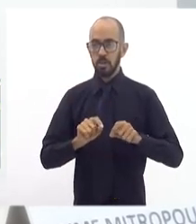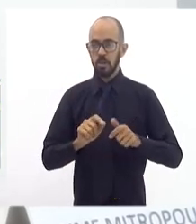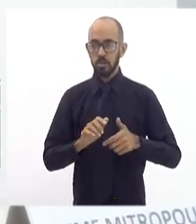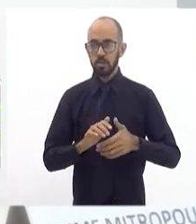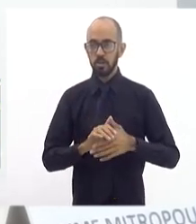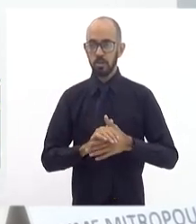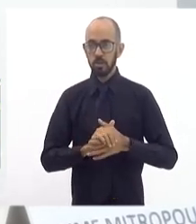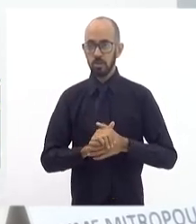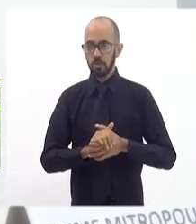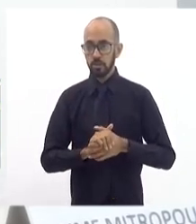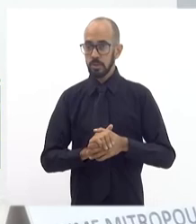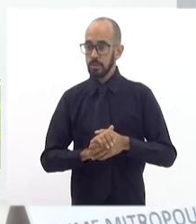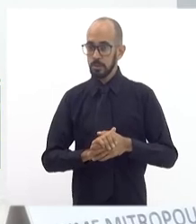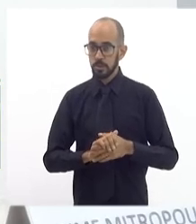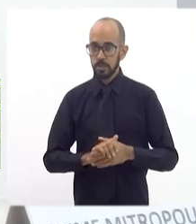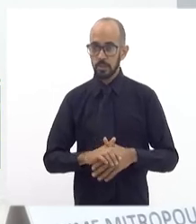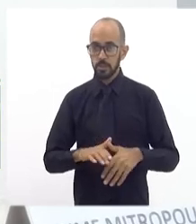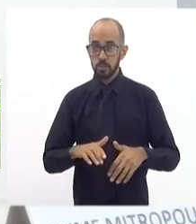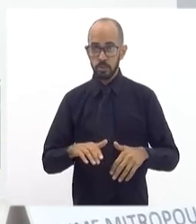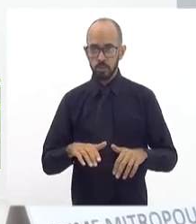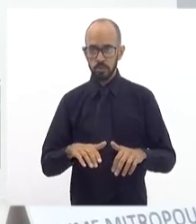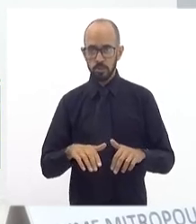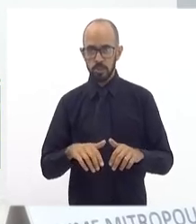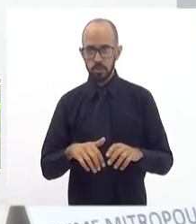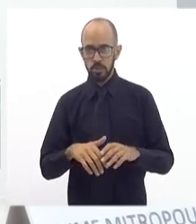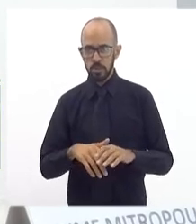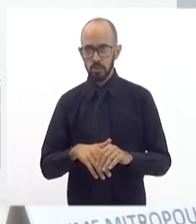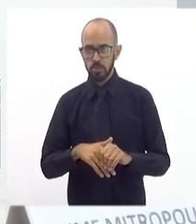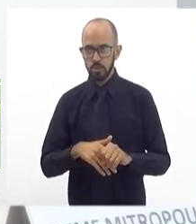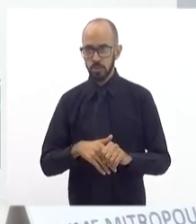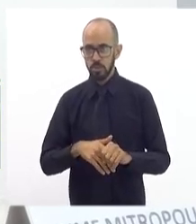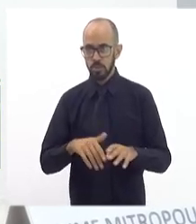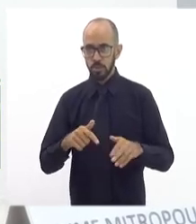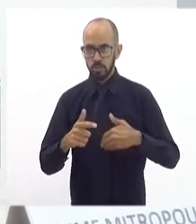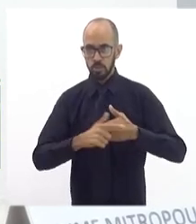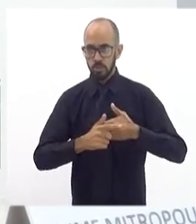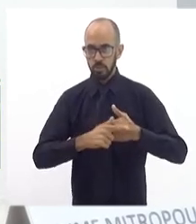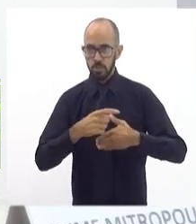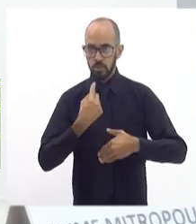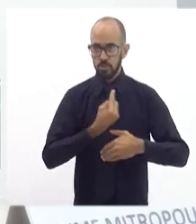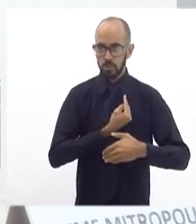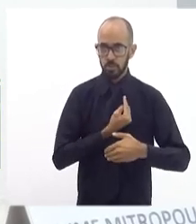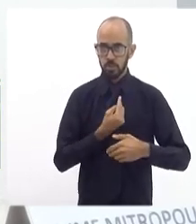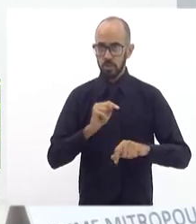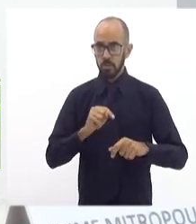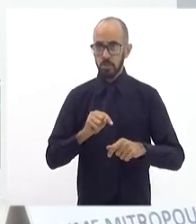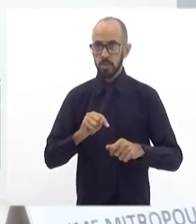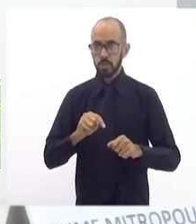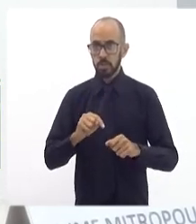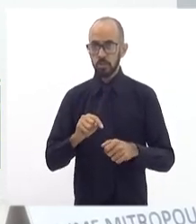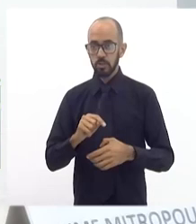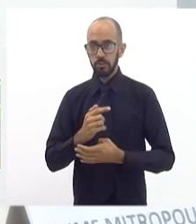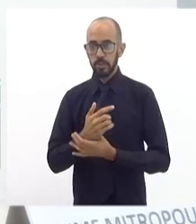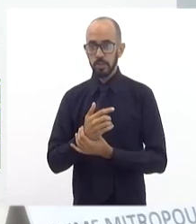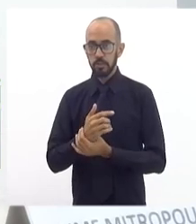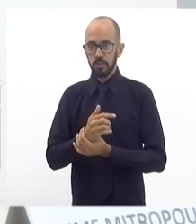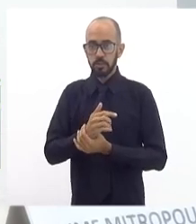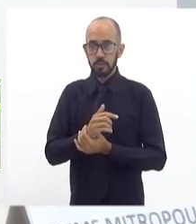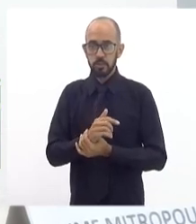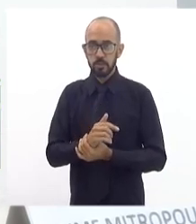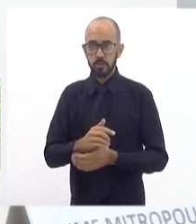do Rio de Janeiro tudo é nosso papel é zelar pelo Ministério pelo por esse